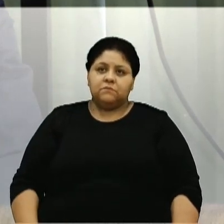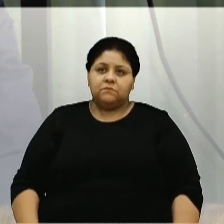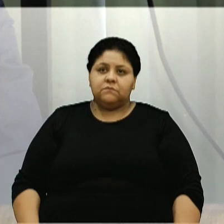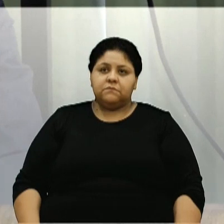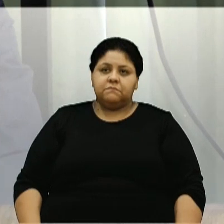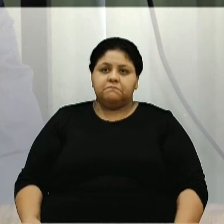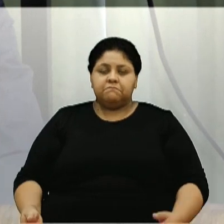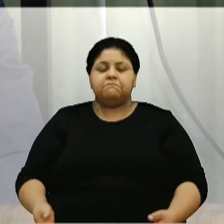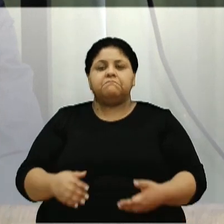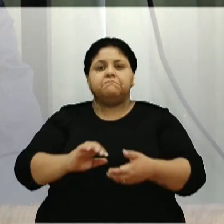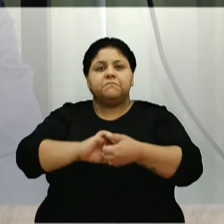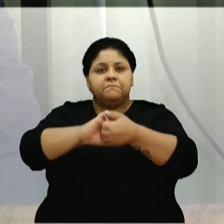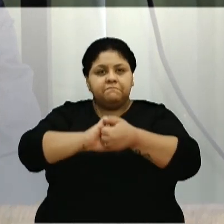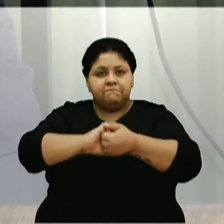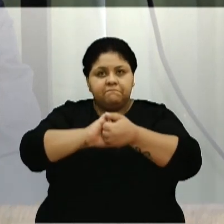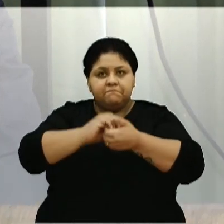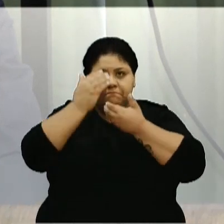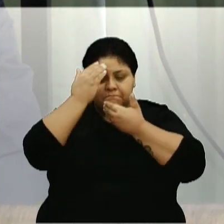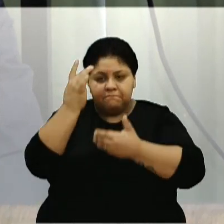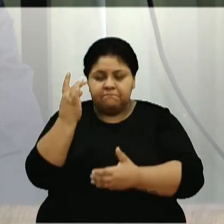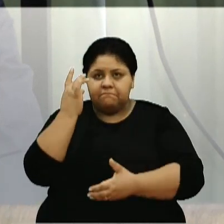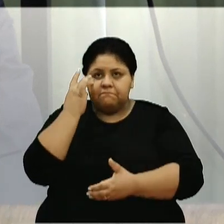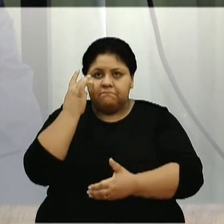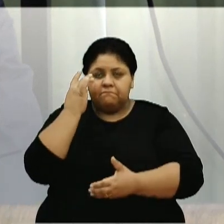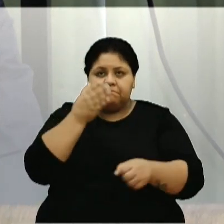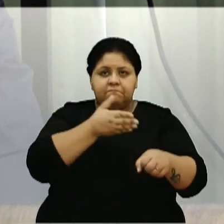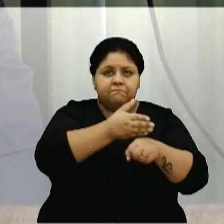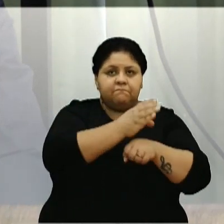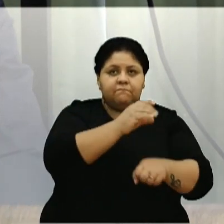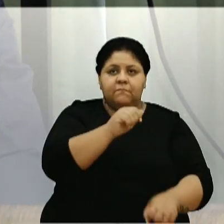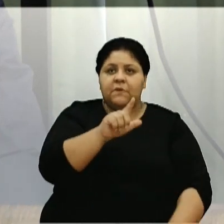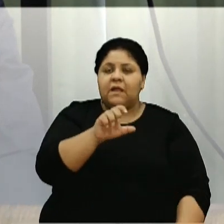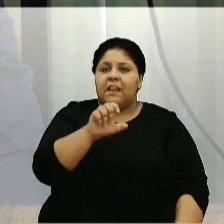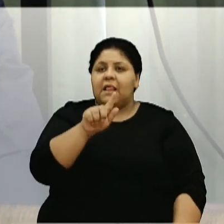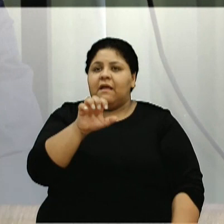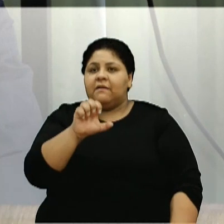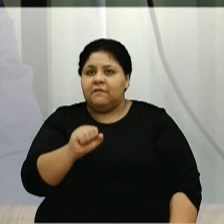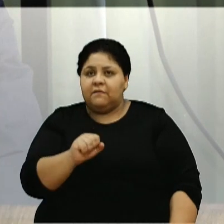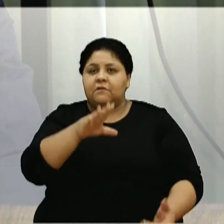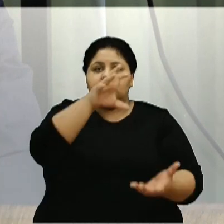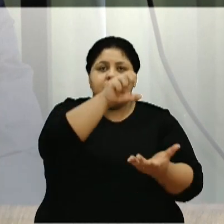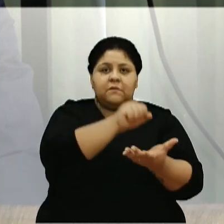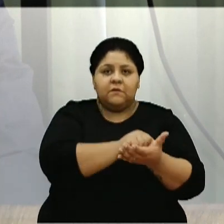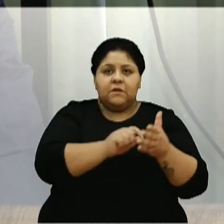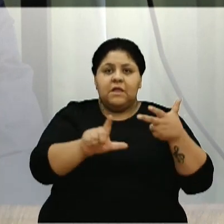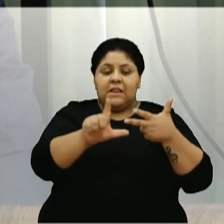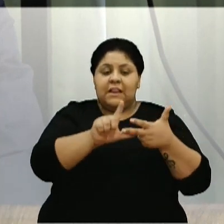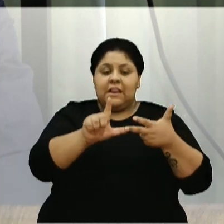Saúdo ainda e agradeço a presença dos integrantes do CALEGES, Cadastro Legislativo de Participação